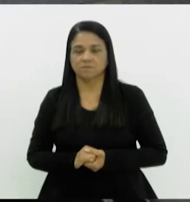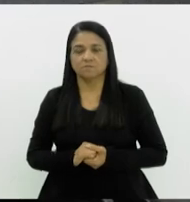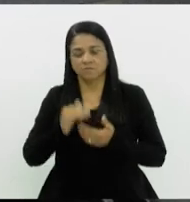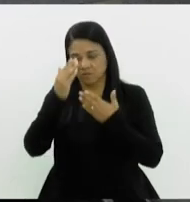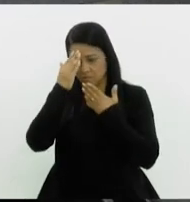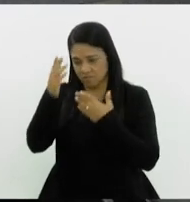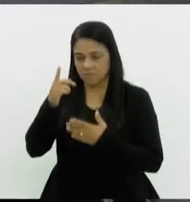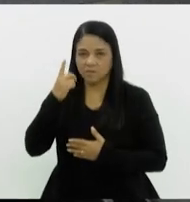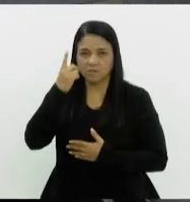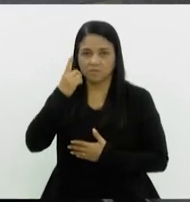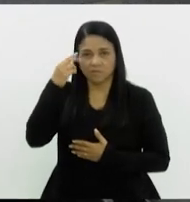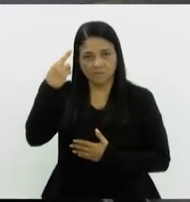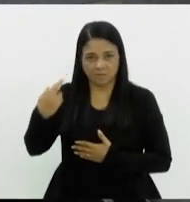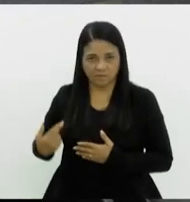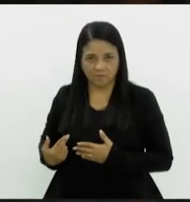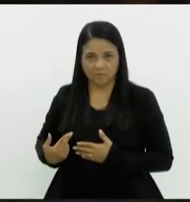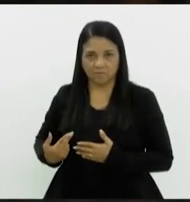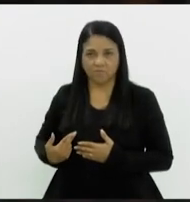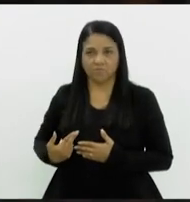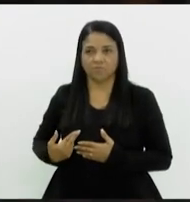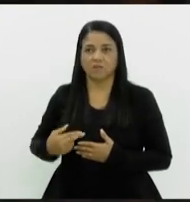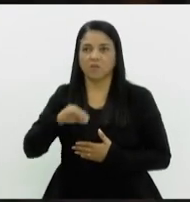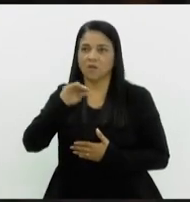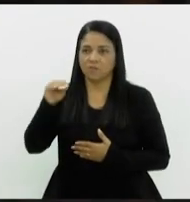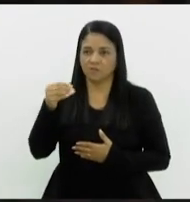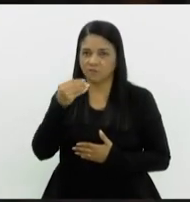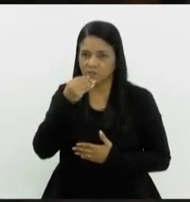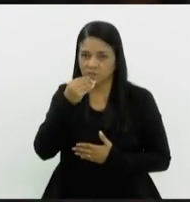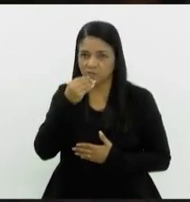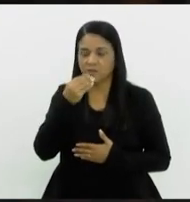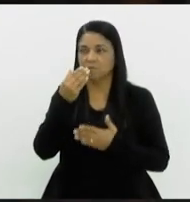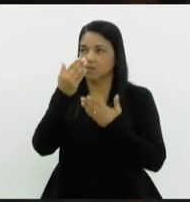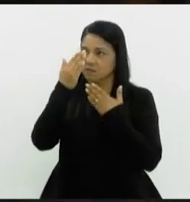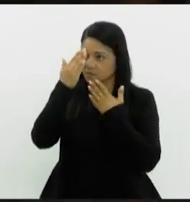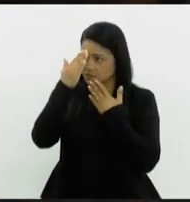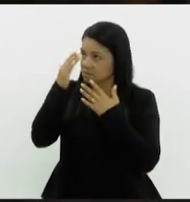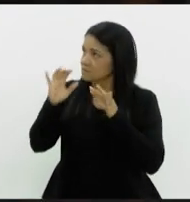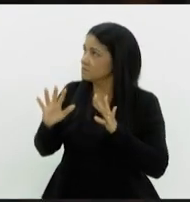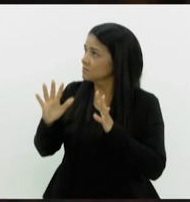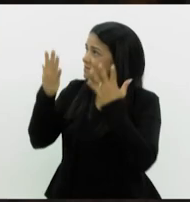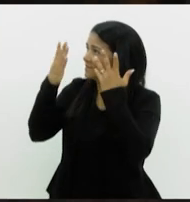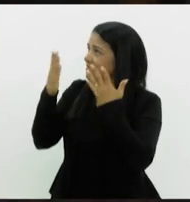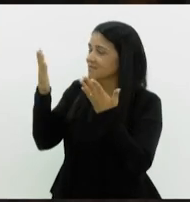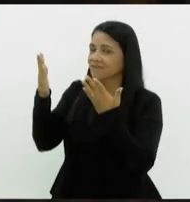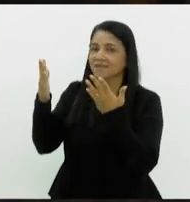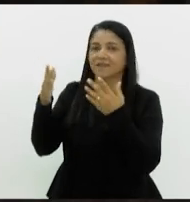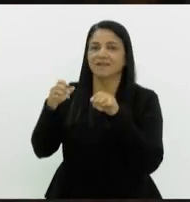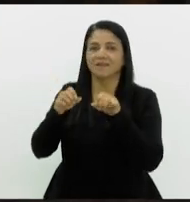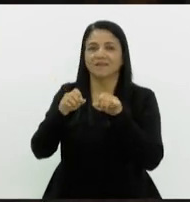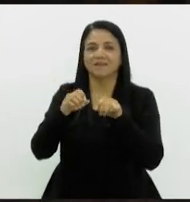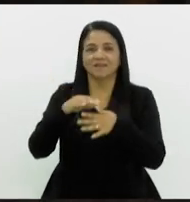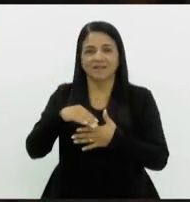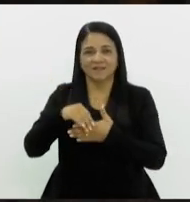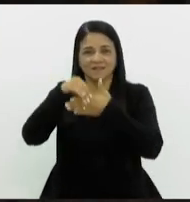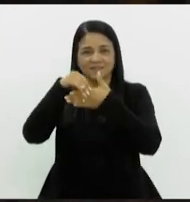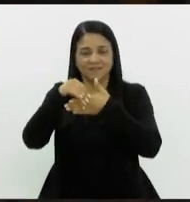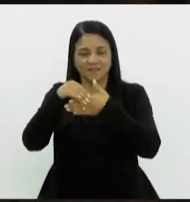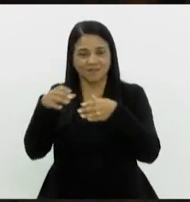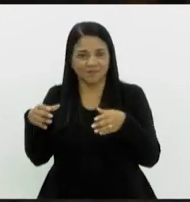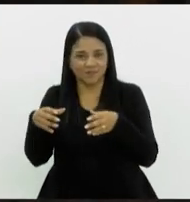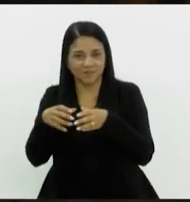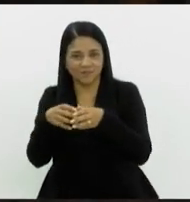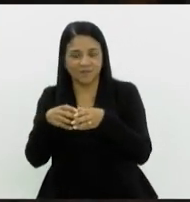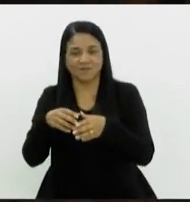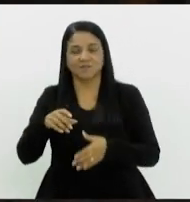Obrigado, deputada Renata Souza. Aproveito a oportunidade também para saudar a presença da nossa liderança comunitária, Iago